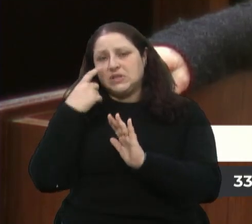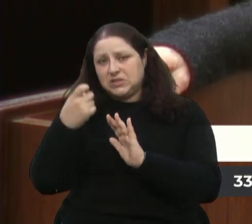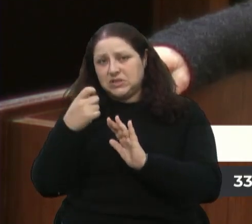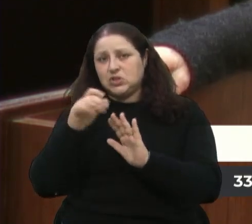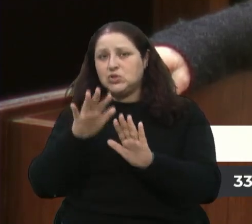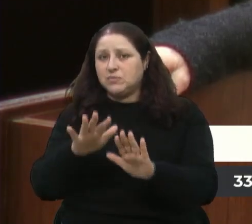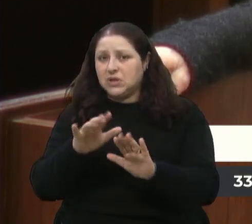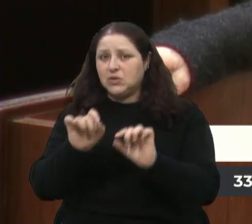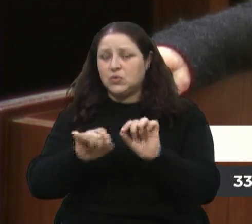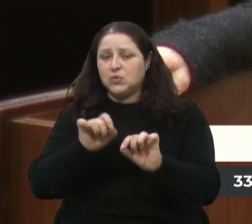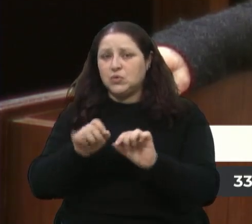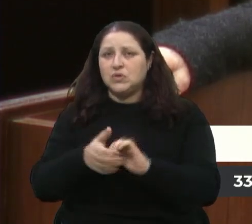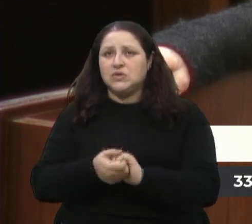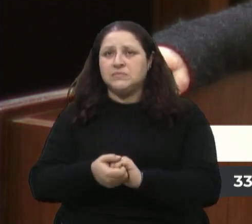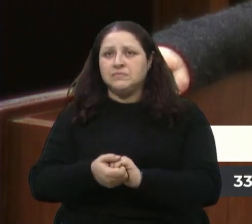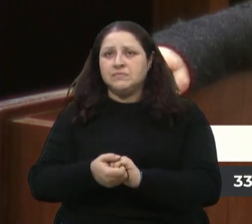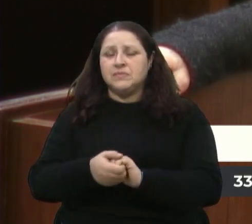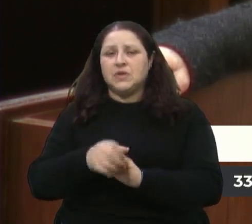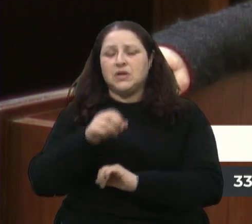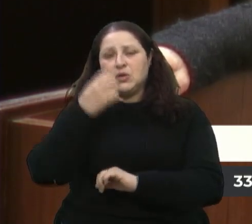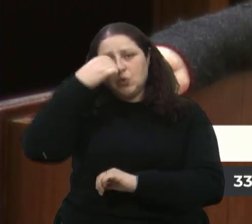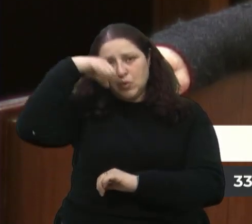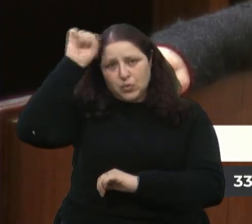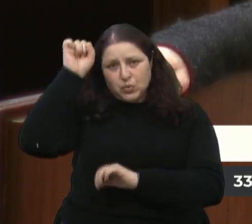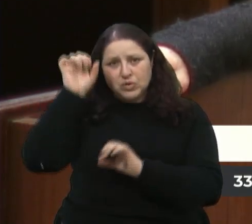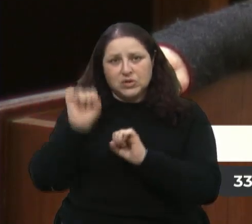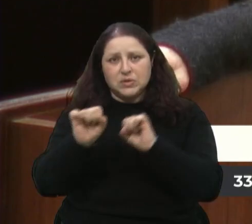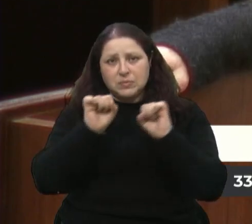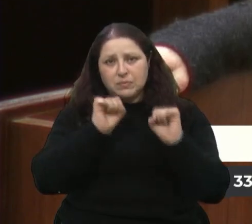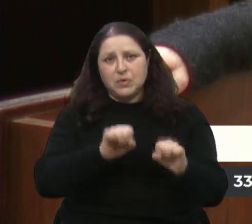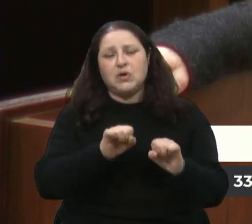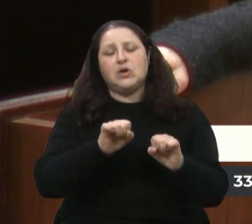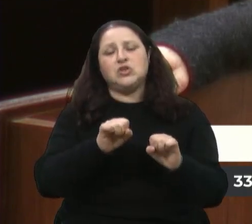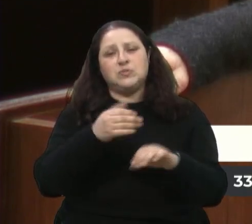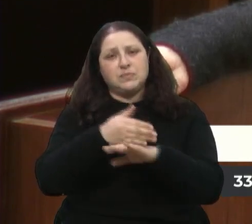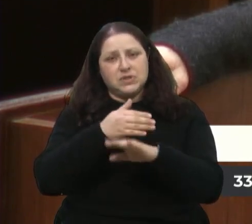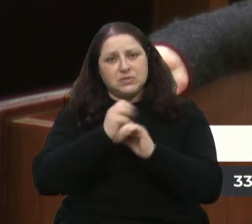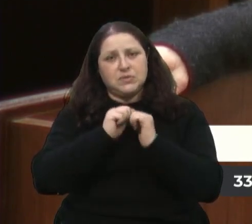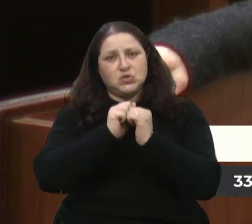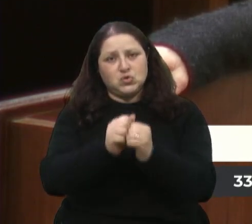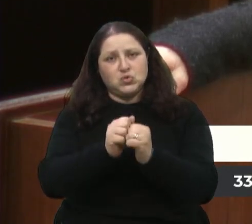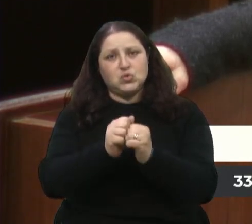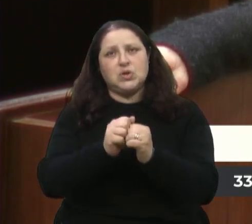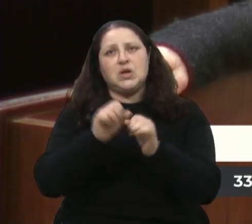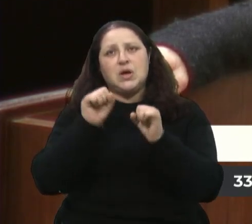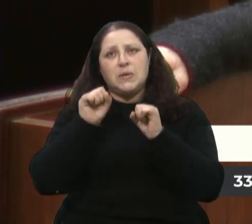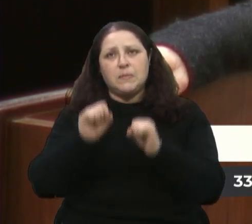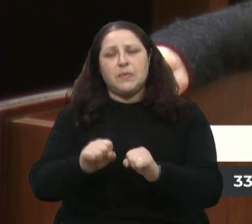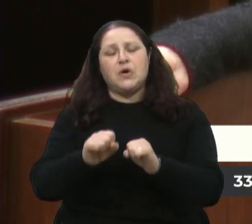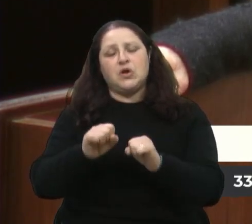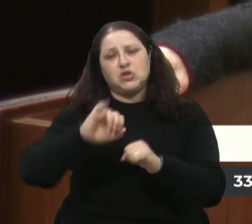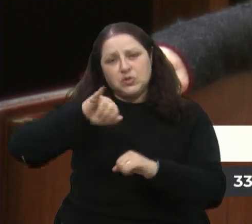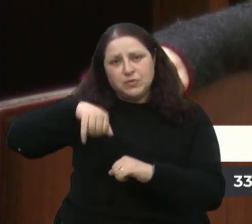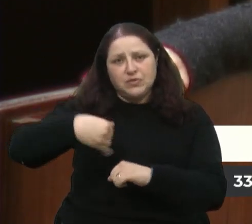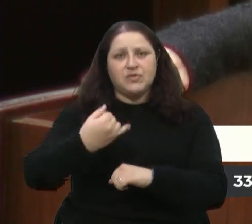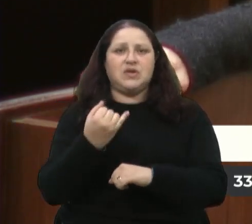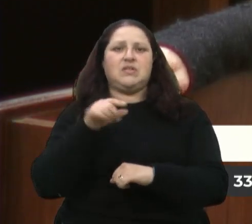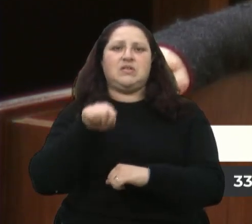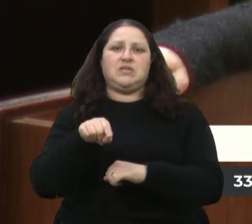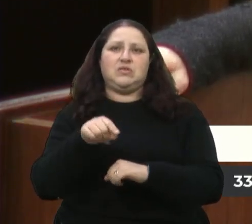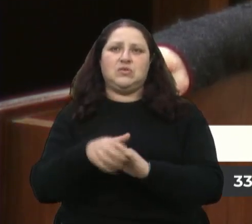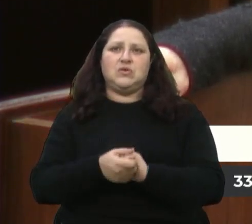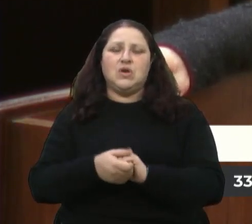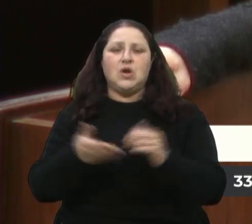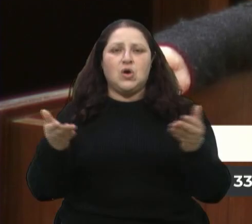enfim, a UX pode estar nessa, pode ser aproveitada por isso.